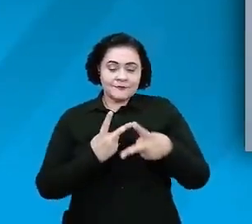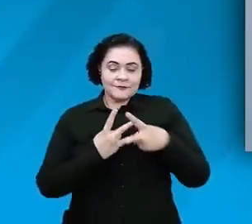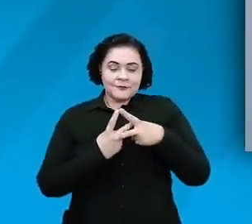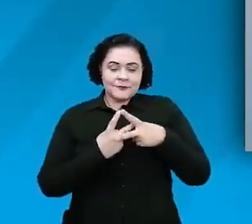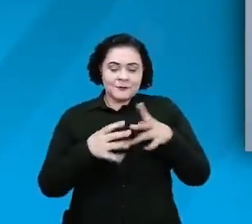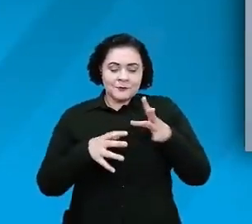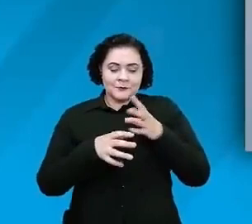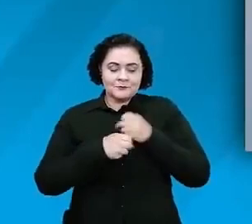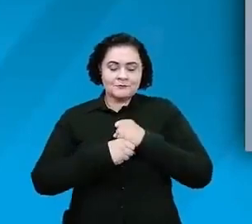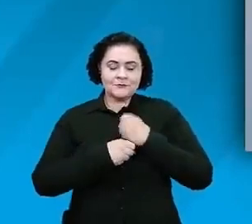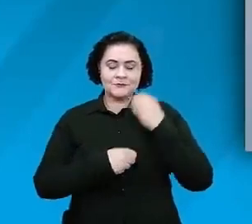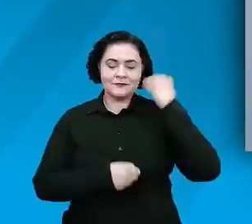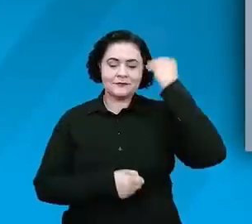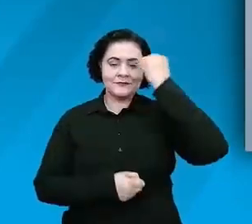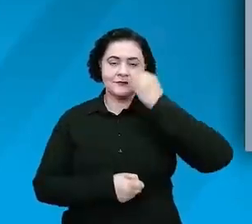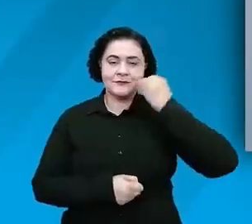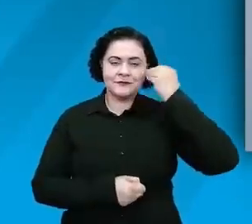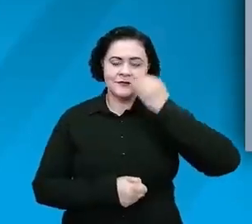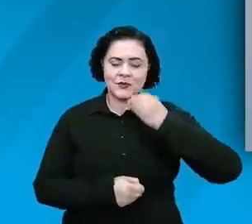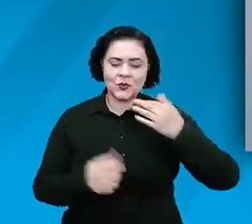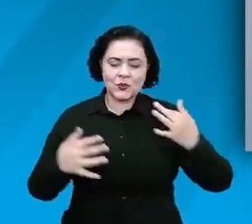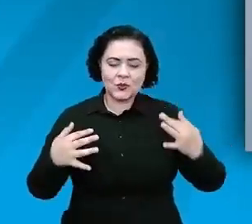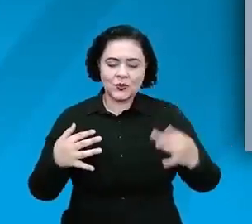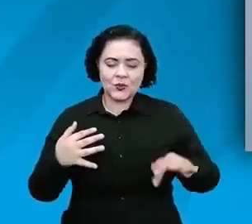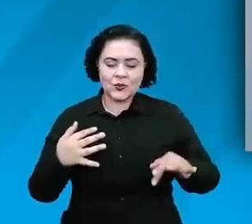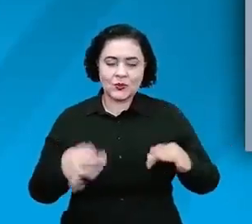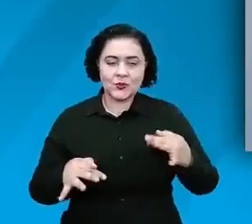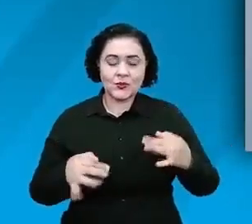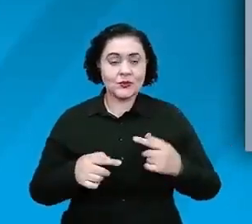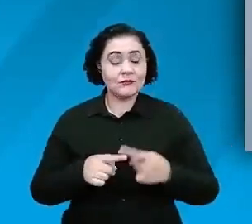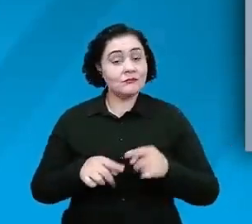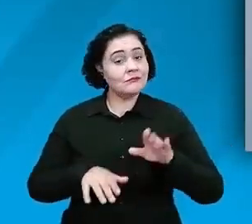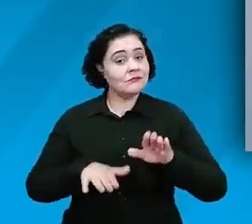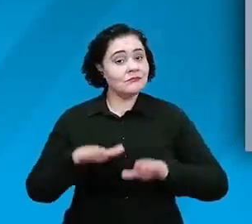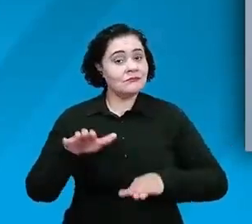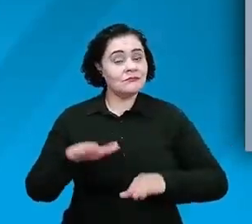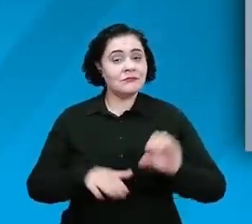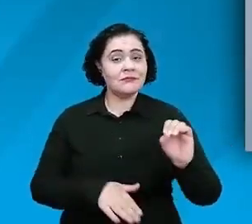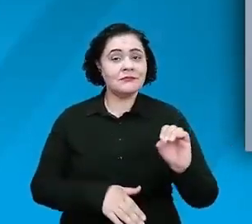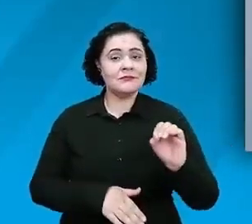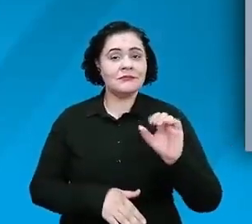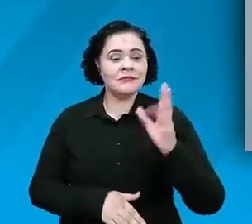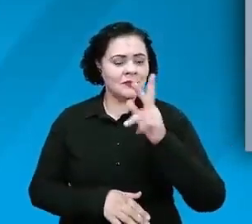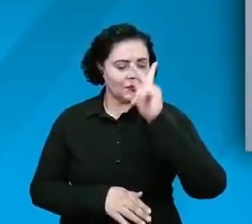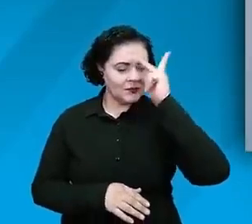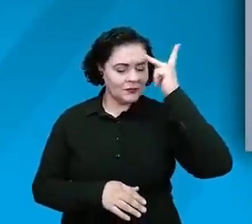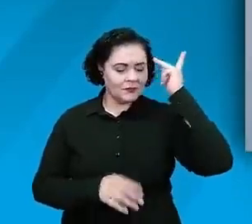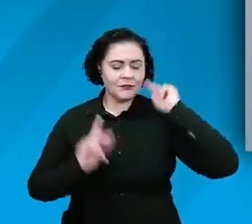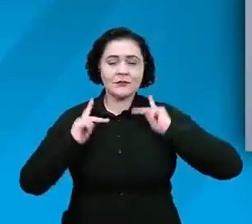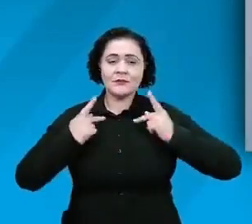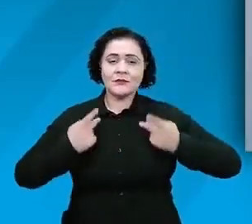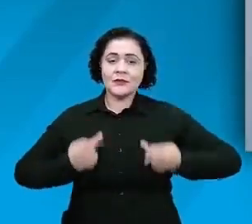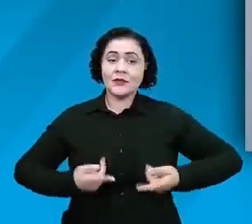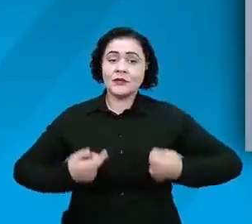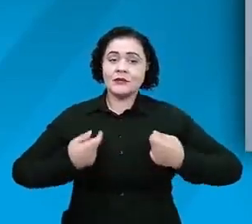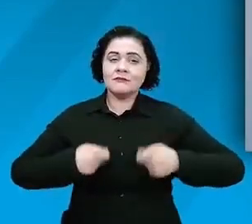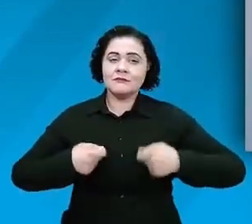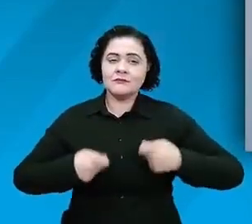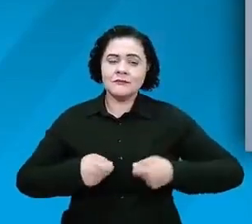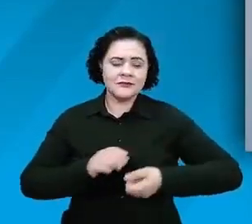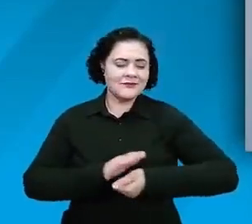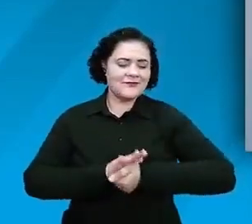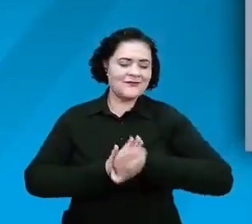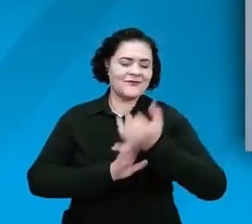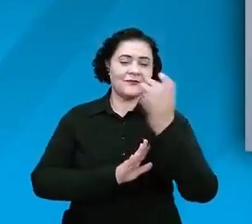determinadas experiências profundamente dolorosas, em que muitas vezes a criatura humana precisará de